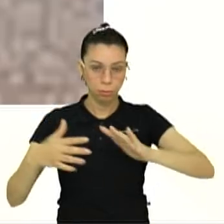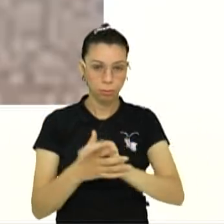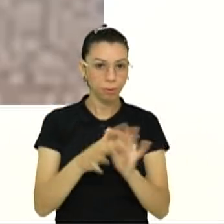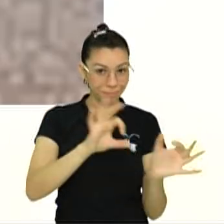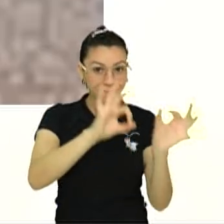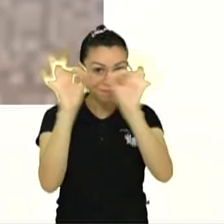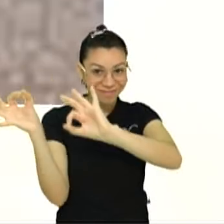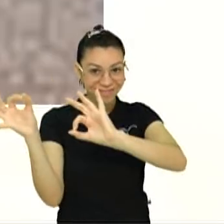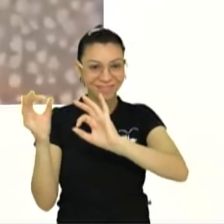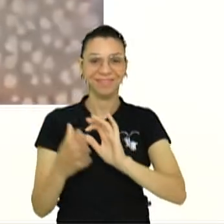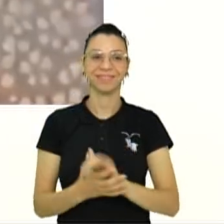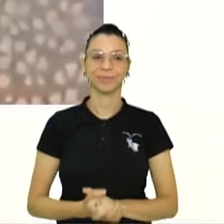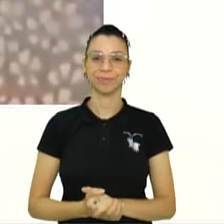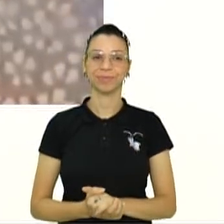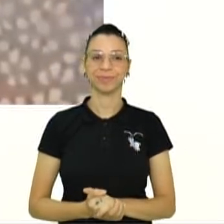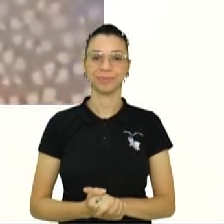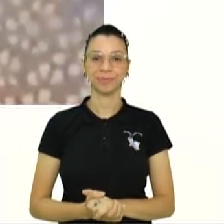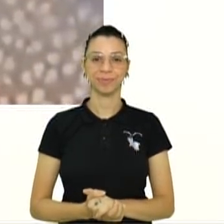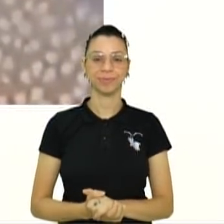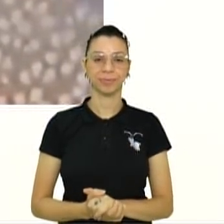assistir?